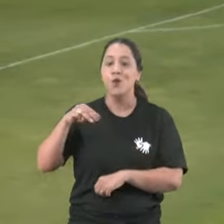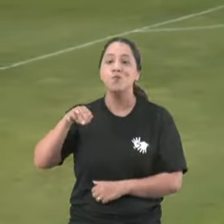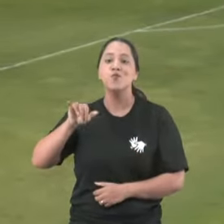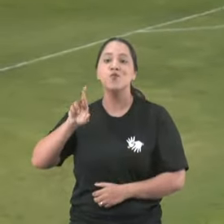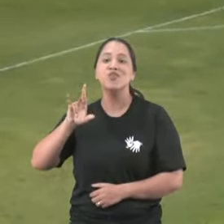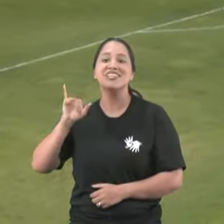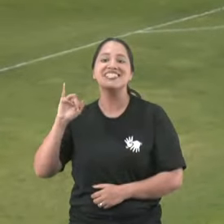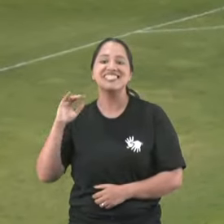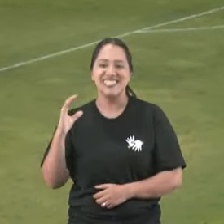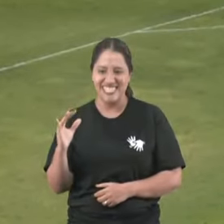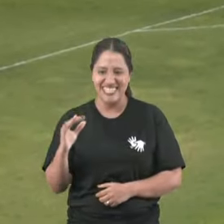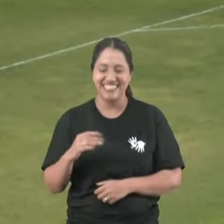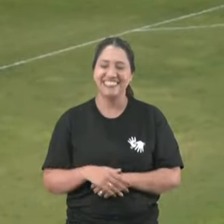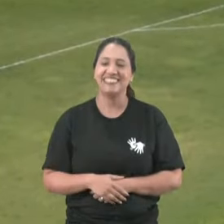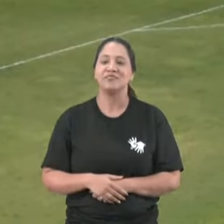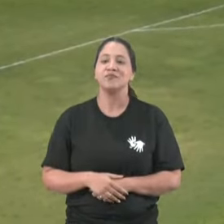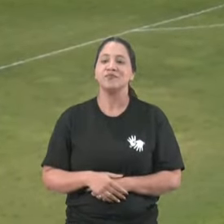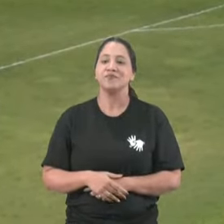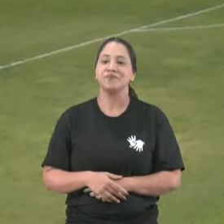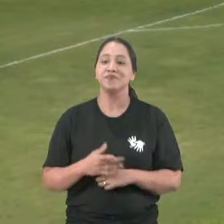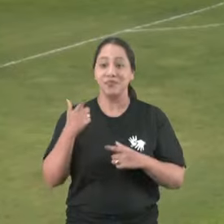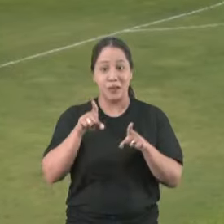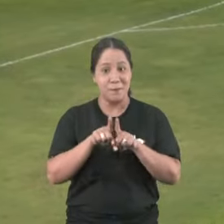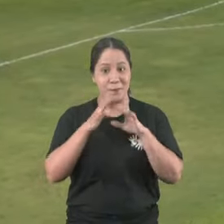acompanhando também.